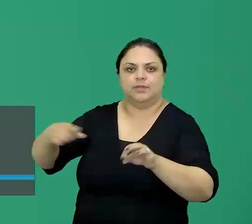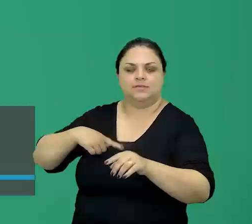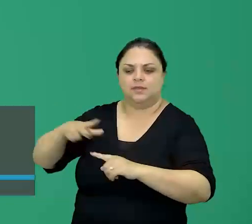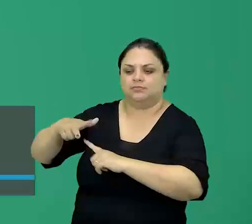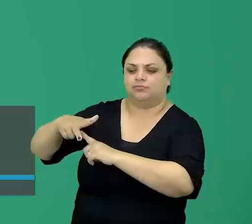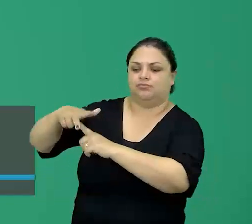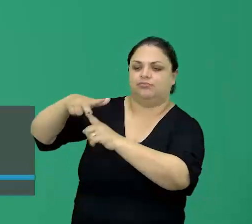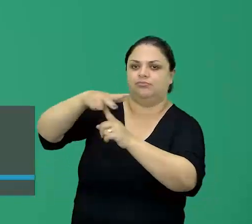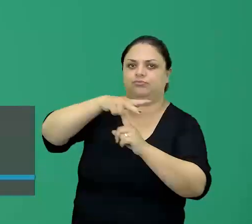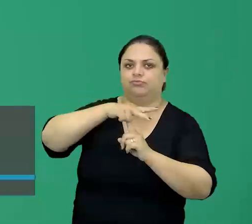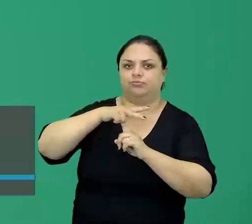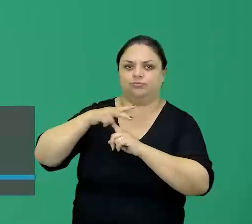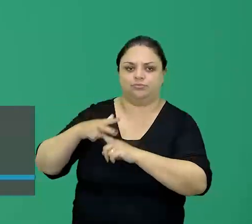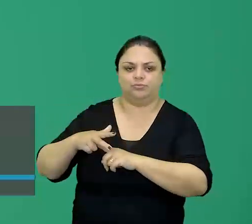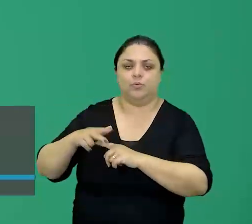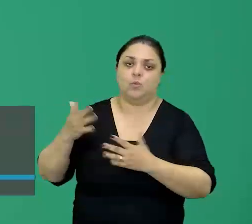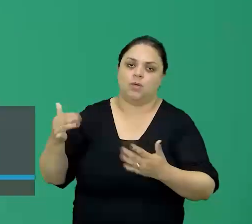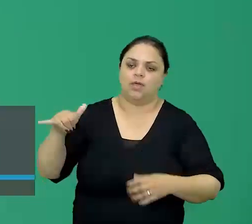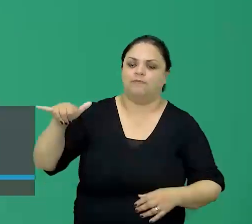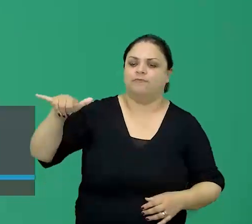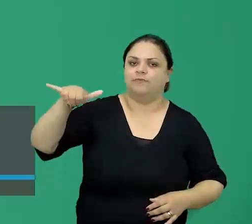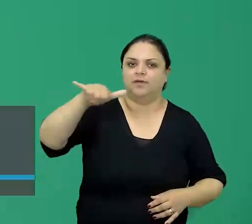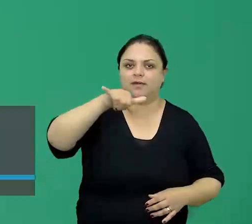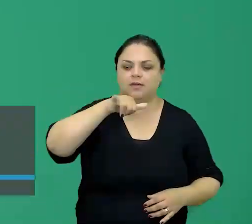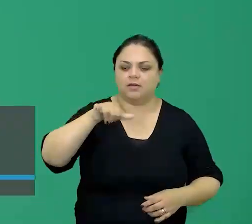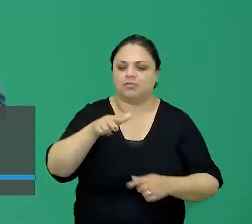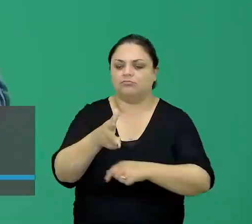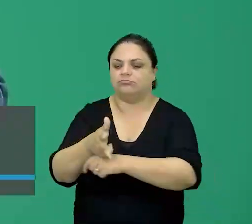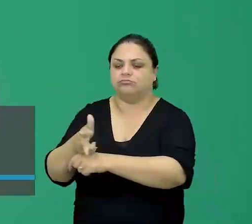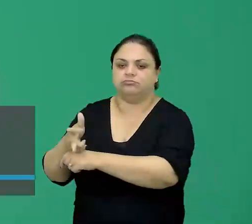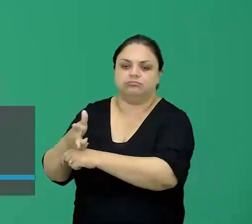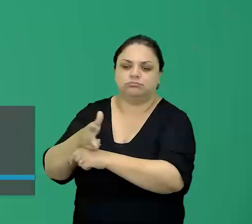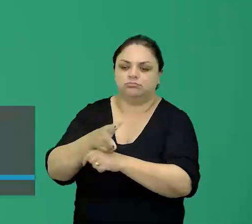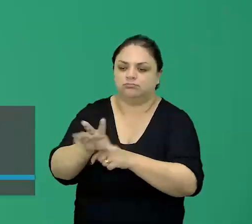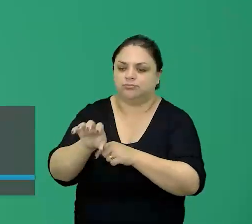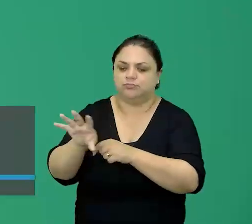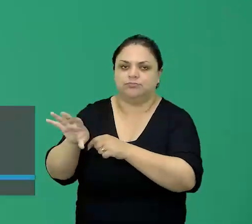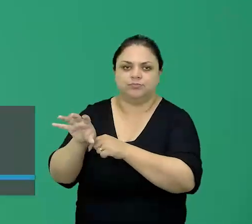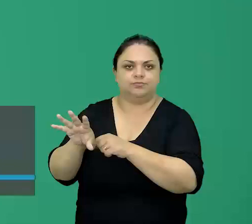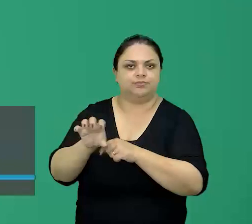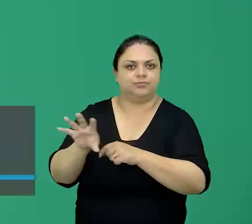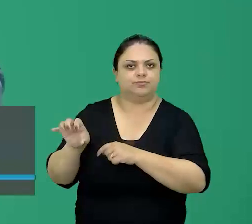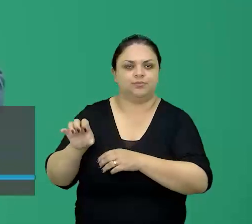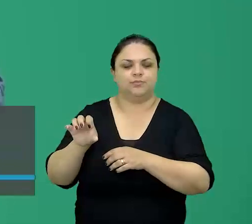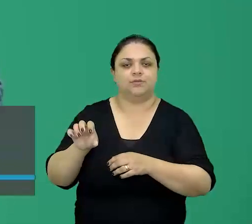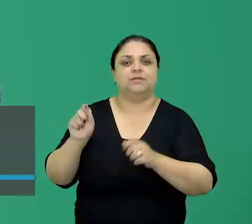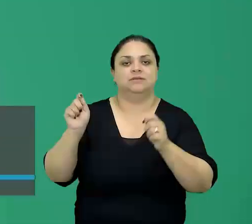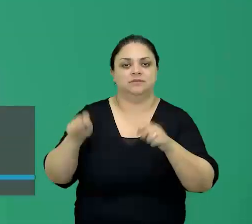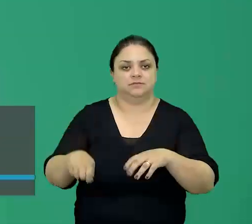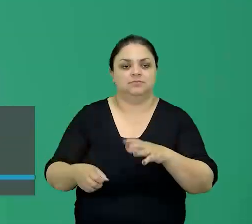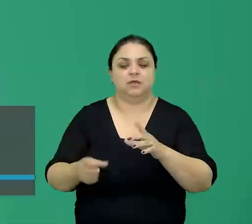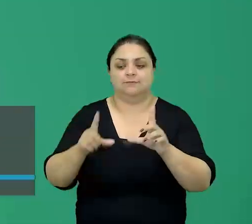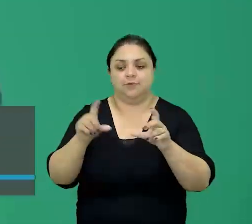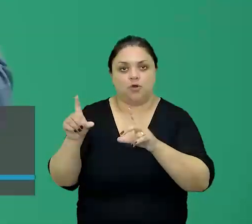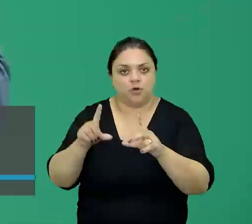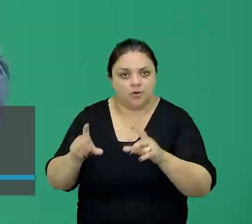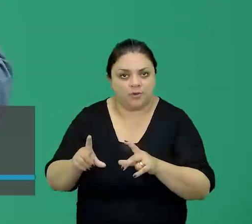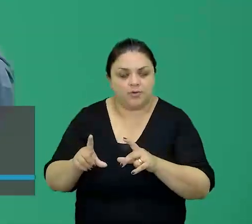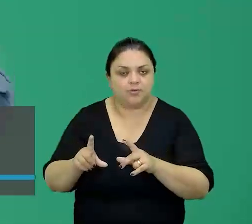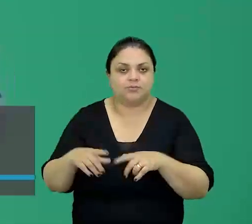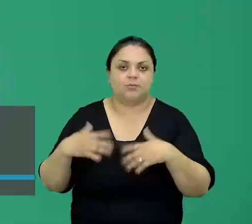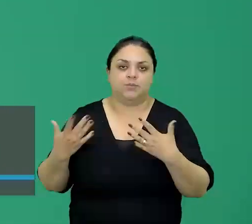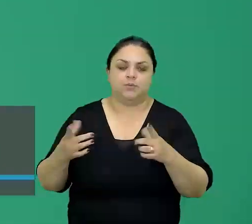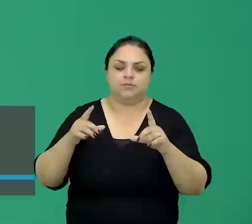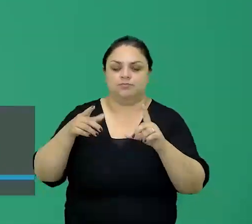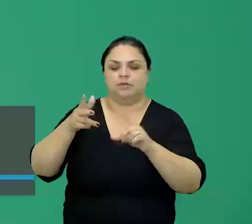tem um drone, você tem um avião que tem uma câmera. Esses equipamentos eles vão tirar fotografias ou vão